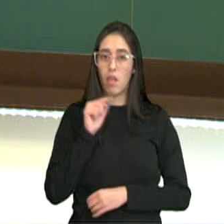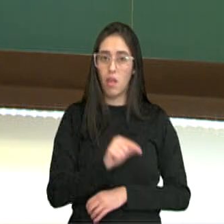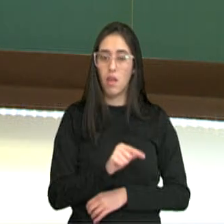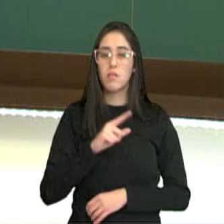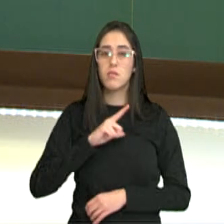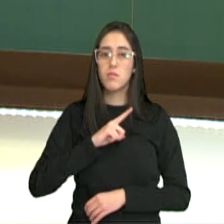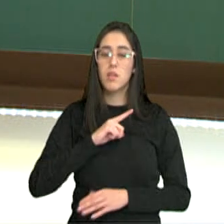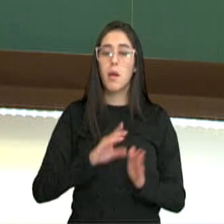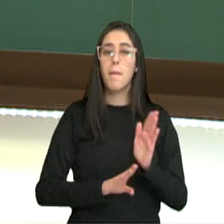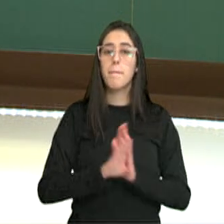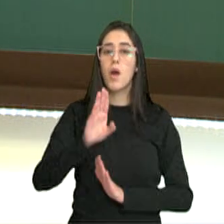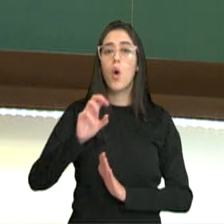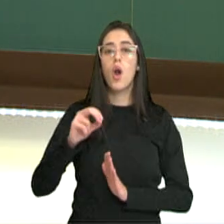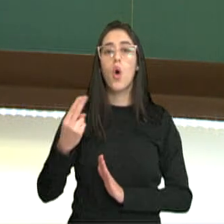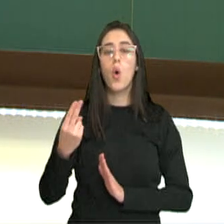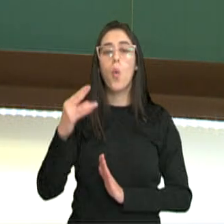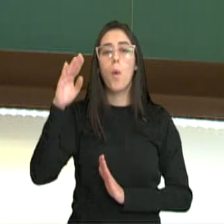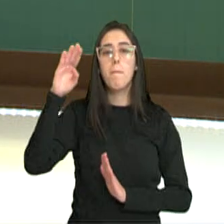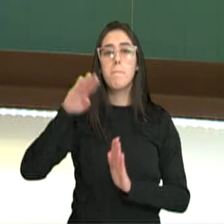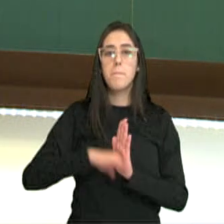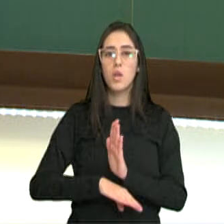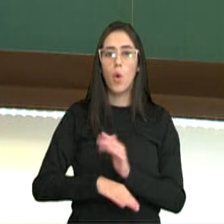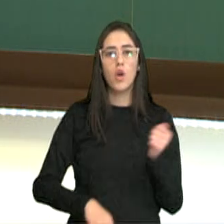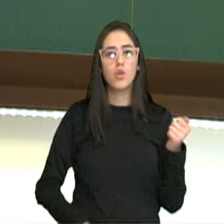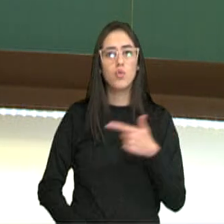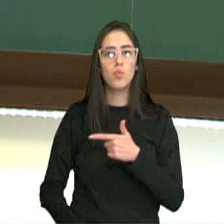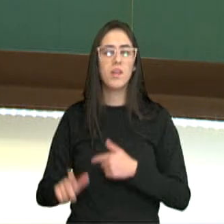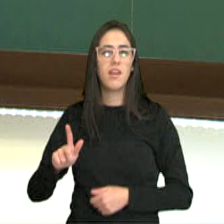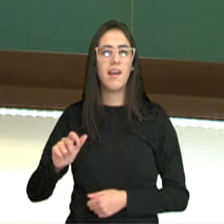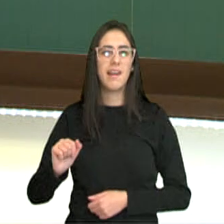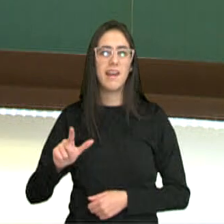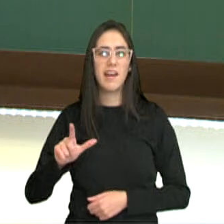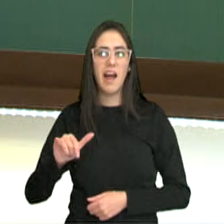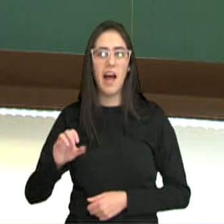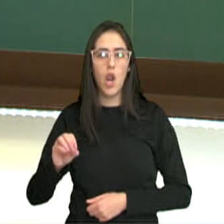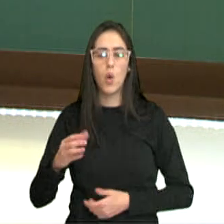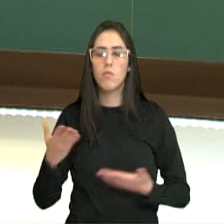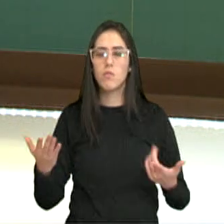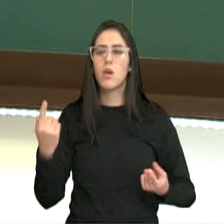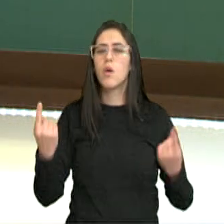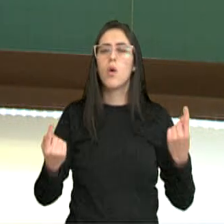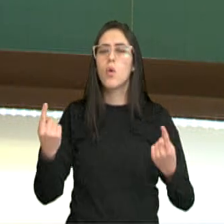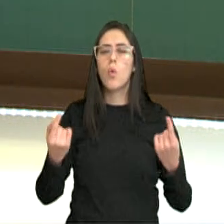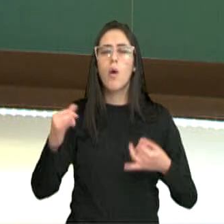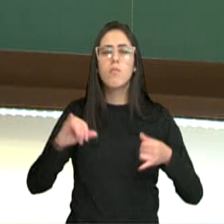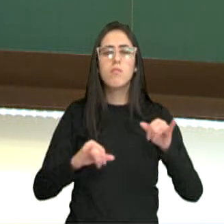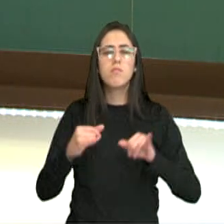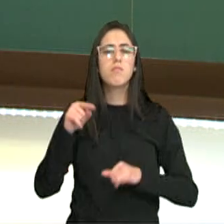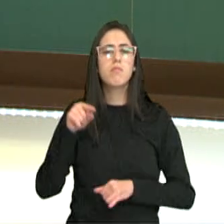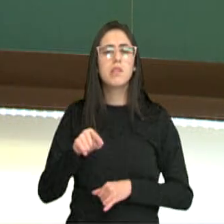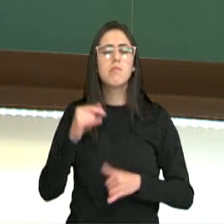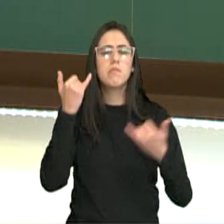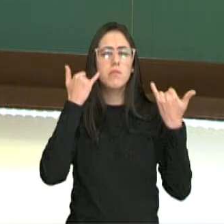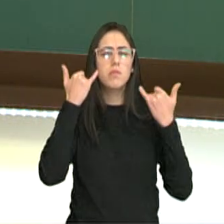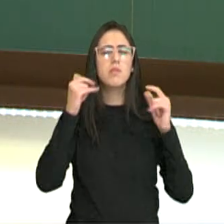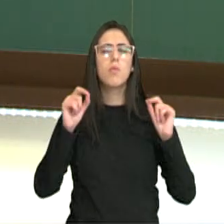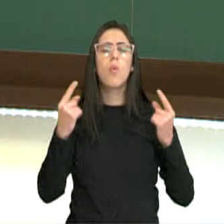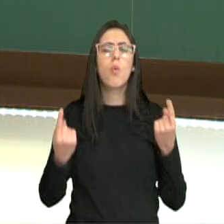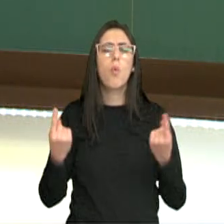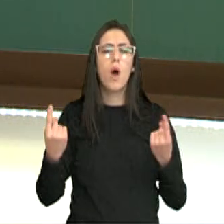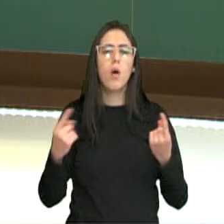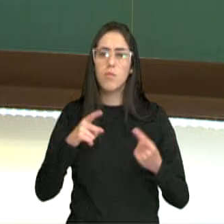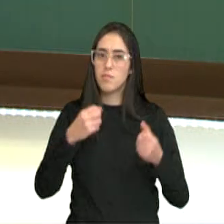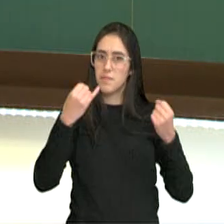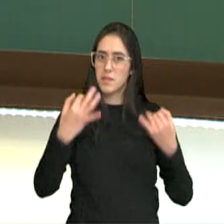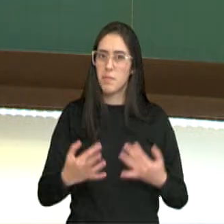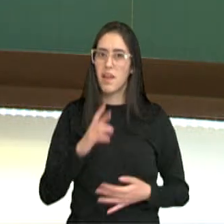densidade maior ou menor em relação ao elemento químico galho. Sobre qual elemento químico são essas informações? Justifique a sua